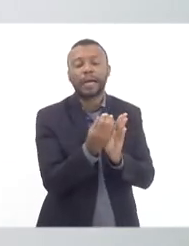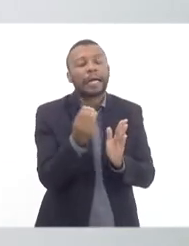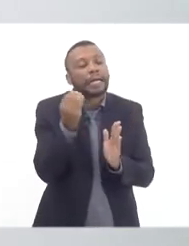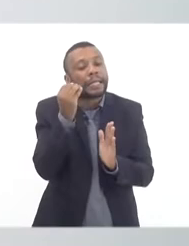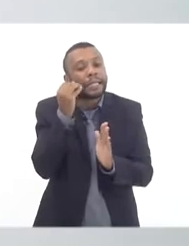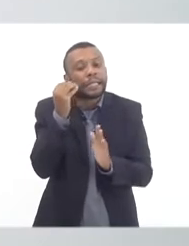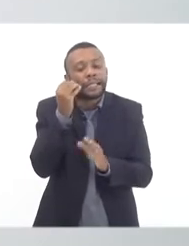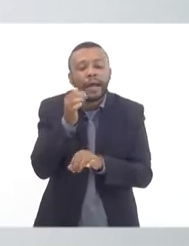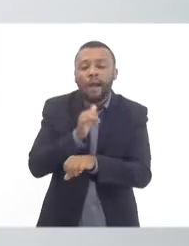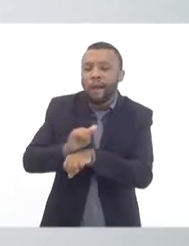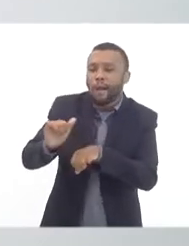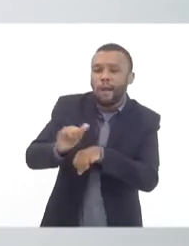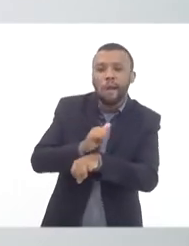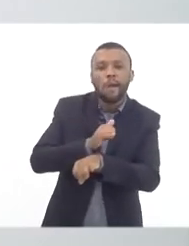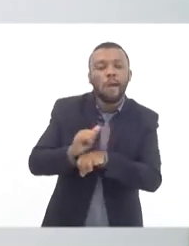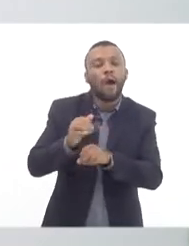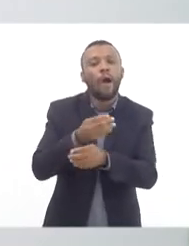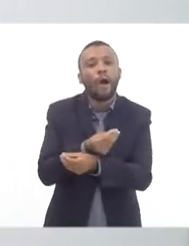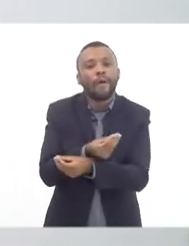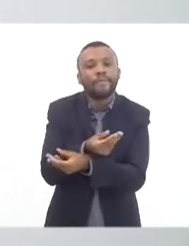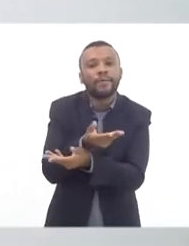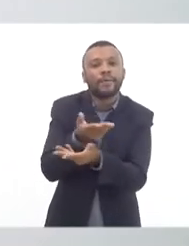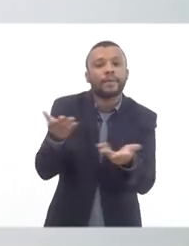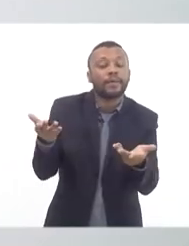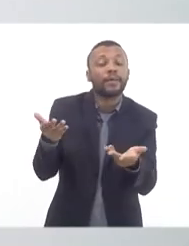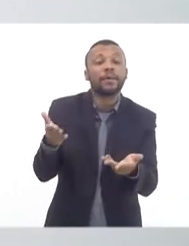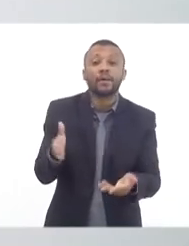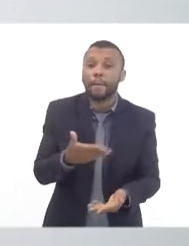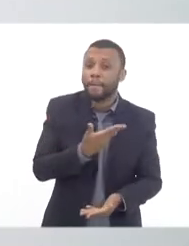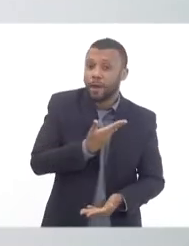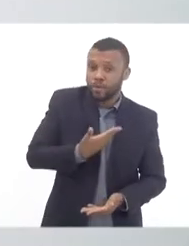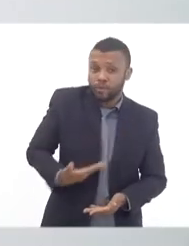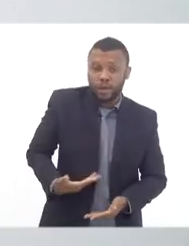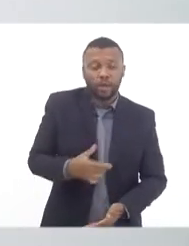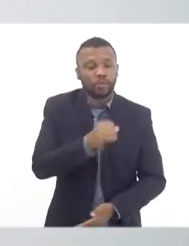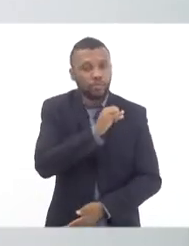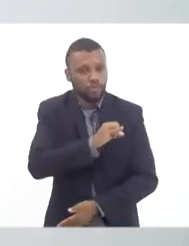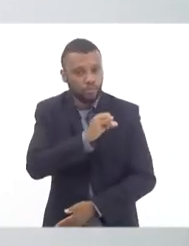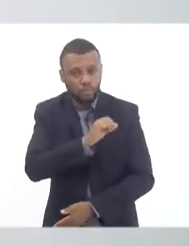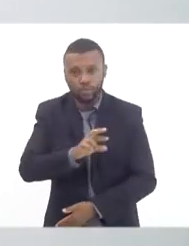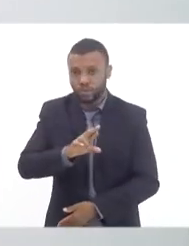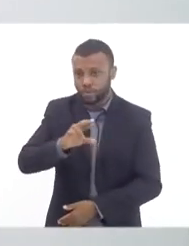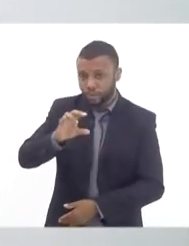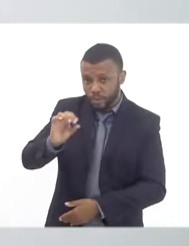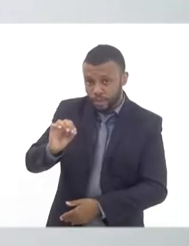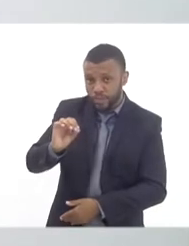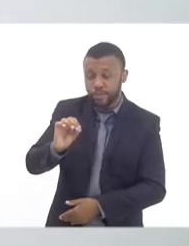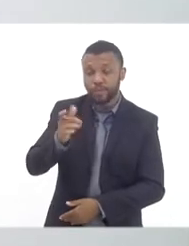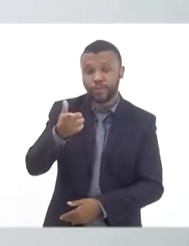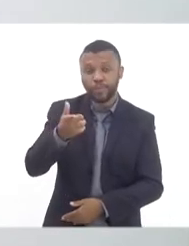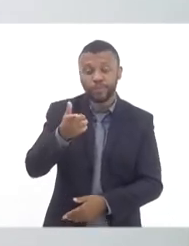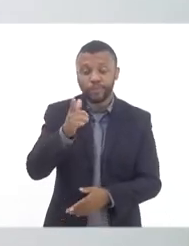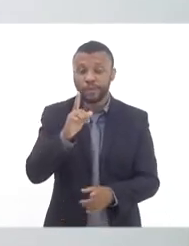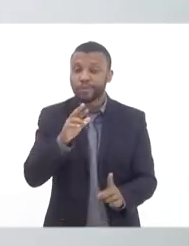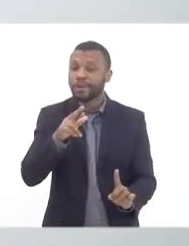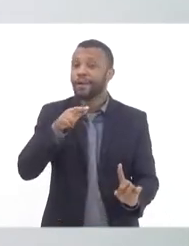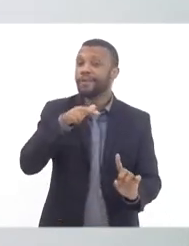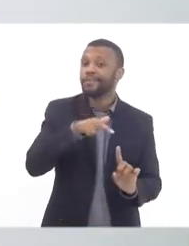dar para o Estado do Rio de Janeiro, na cidade de São